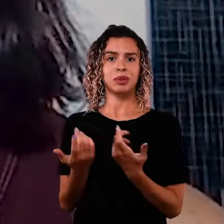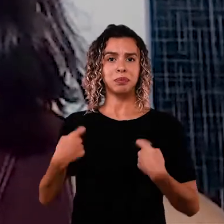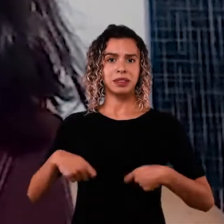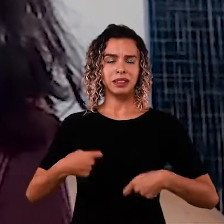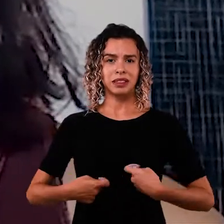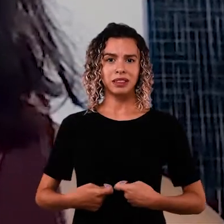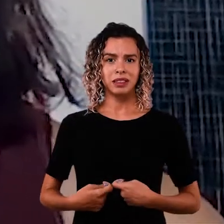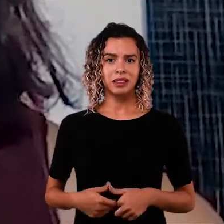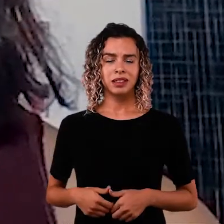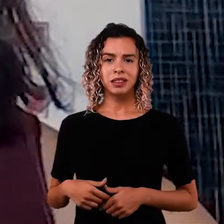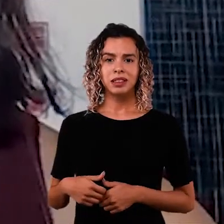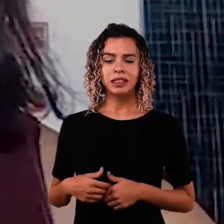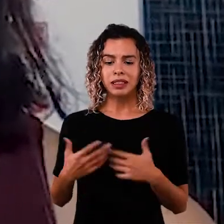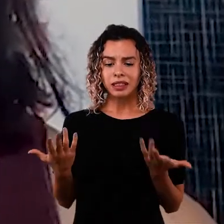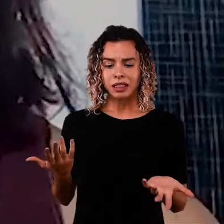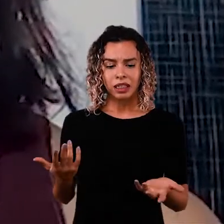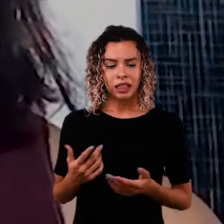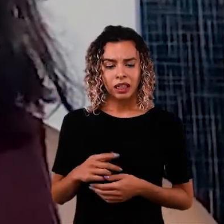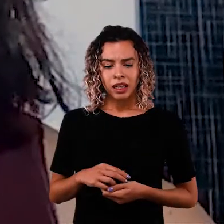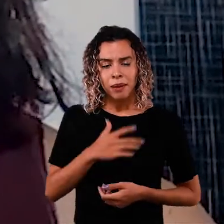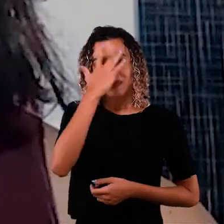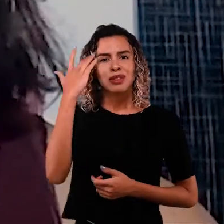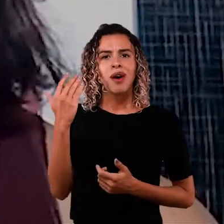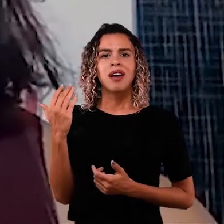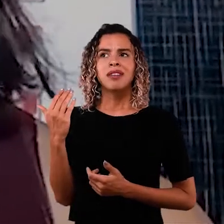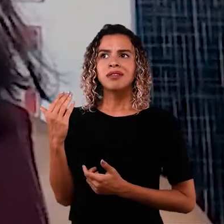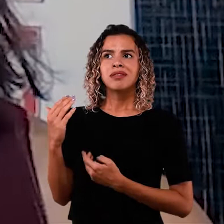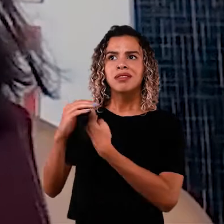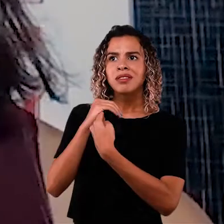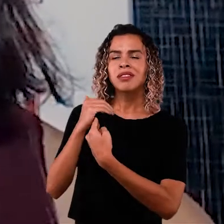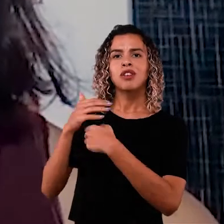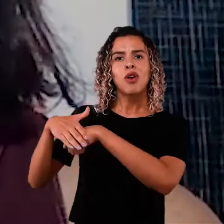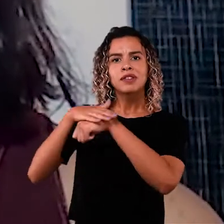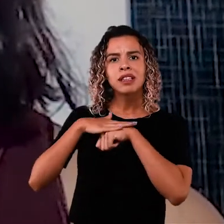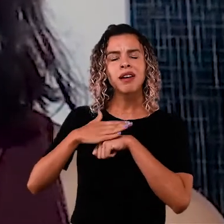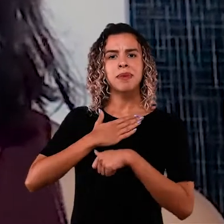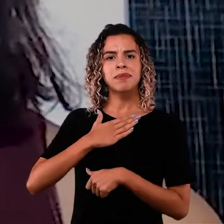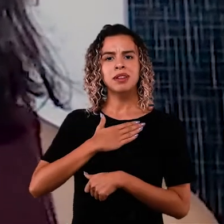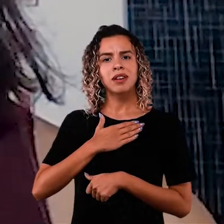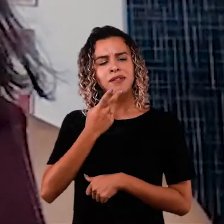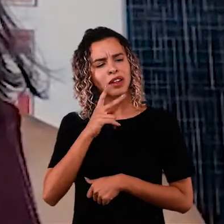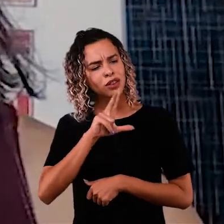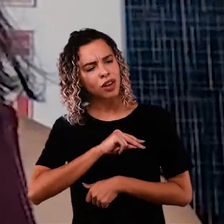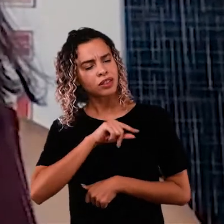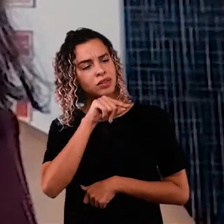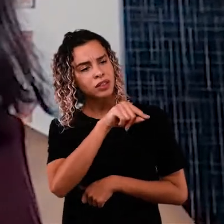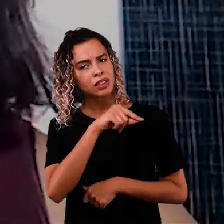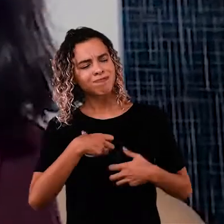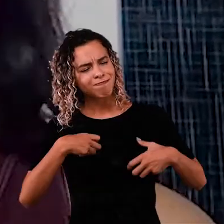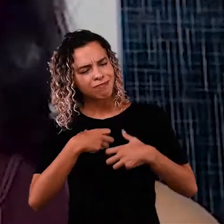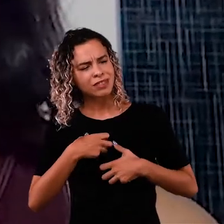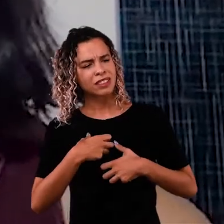ninguém perceber isso e dizer para mim o que eu mais precisava ouvir, que era: puxa, você está passando